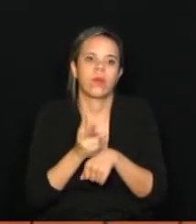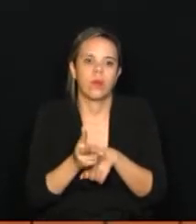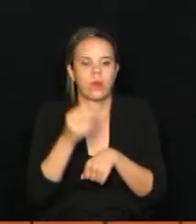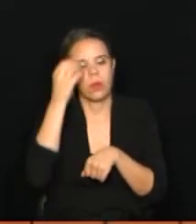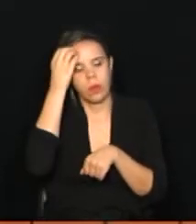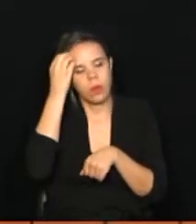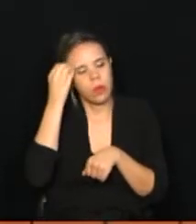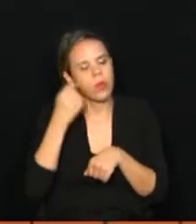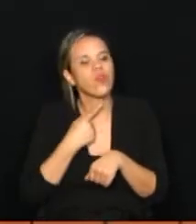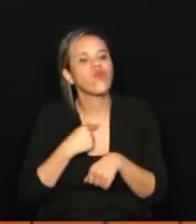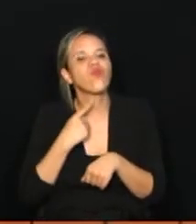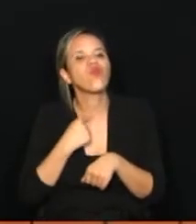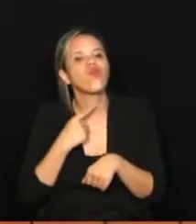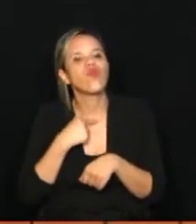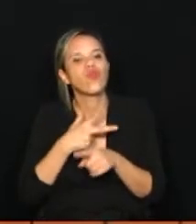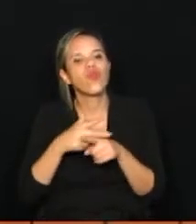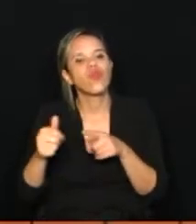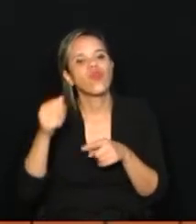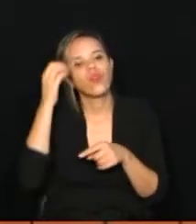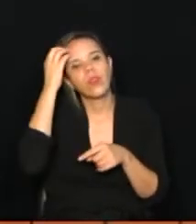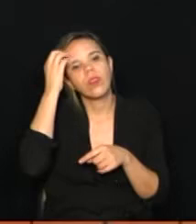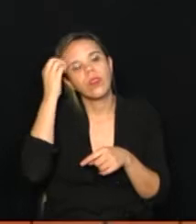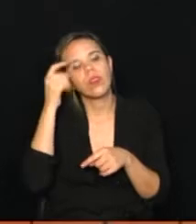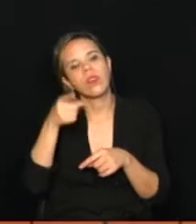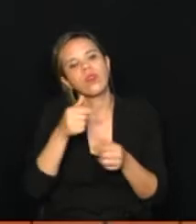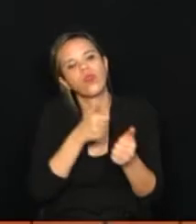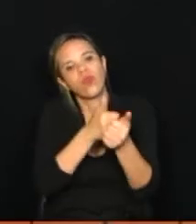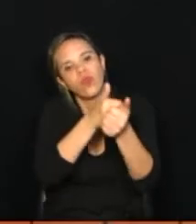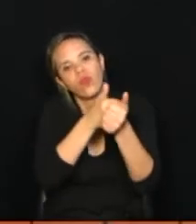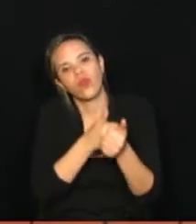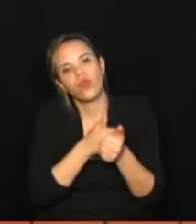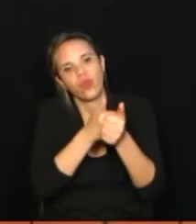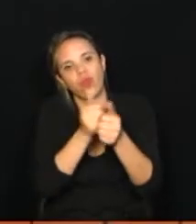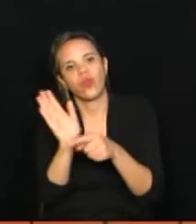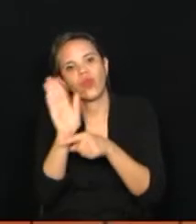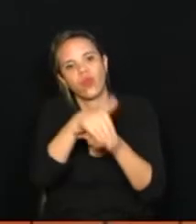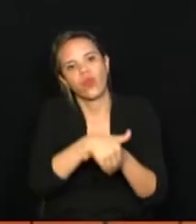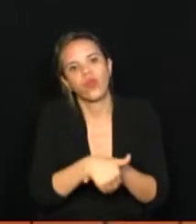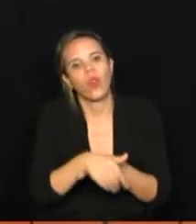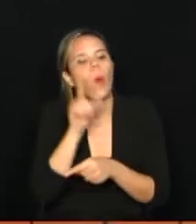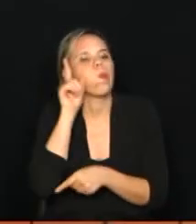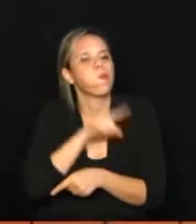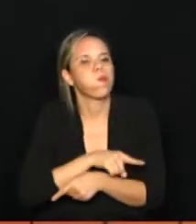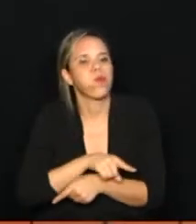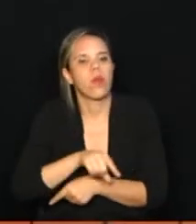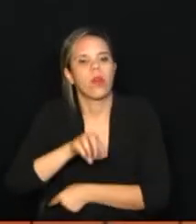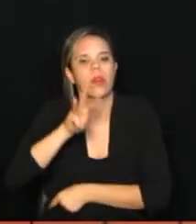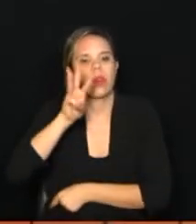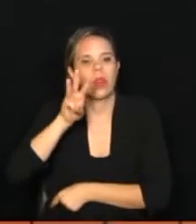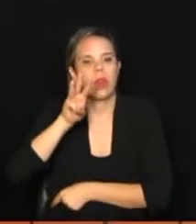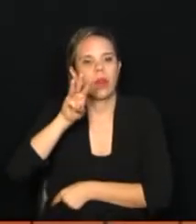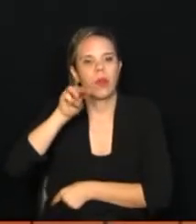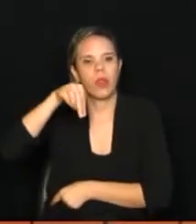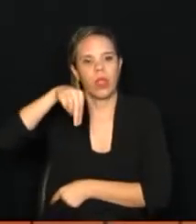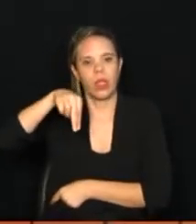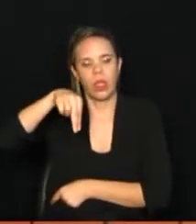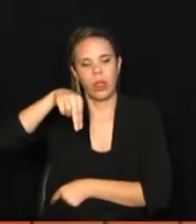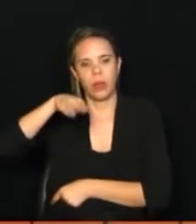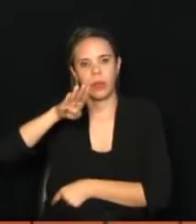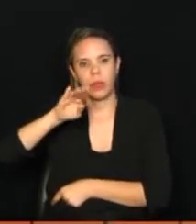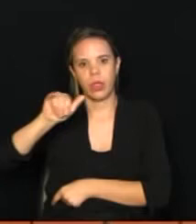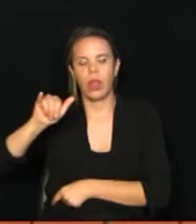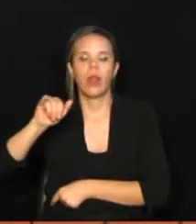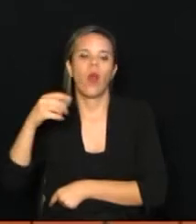essa vontade de conquistar, você acompanha basquete norte-americano, WNBA, própria NBA, você